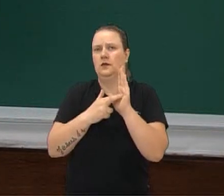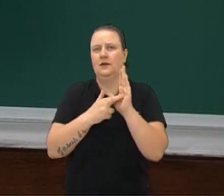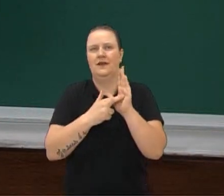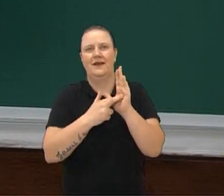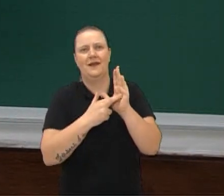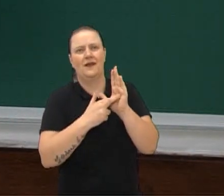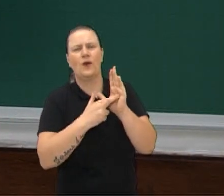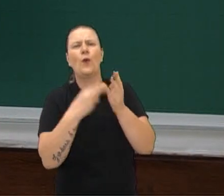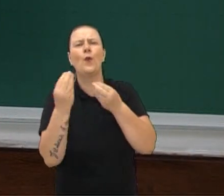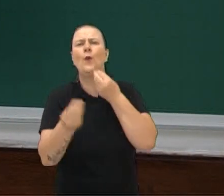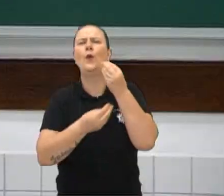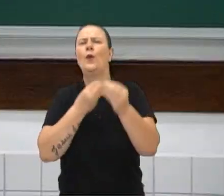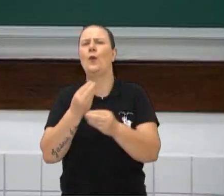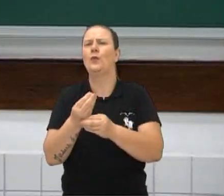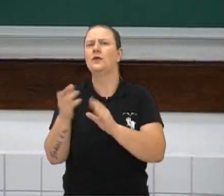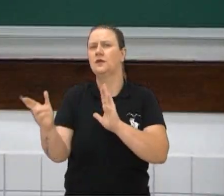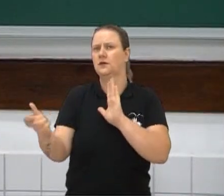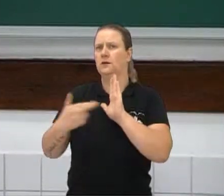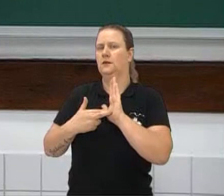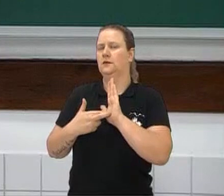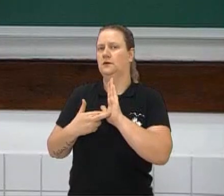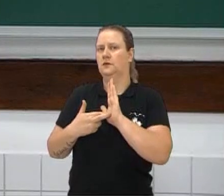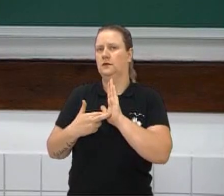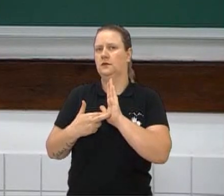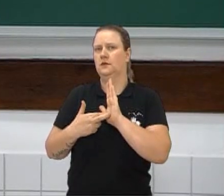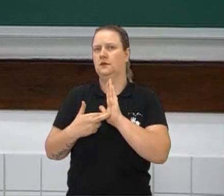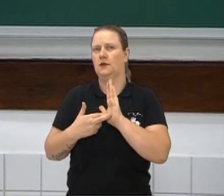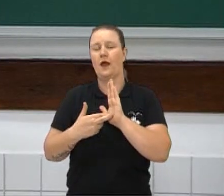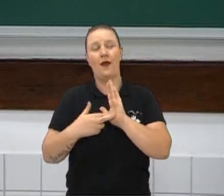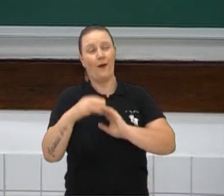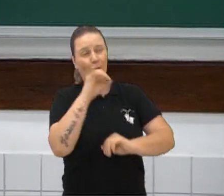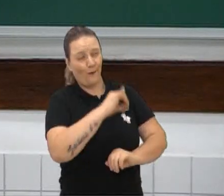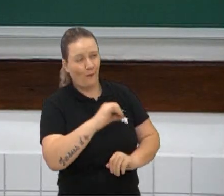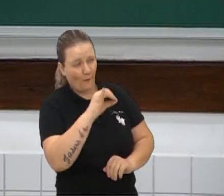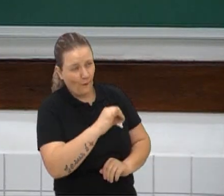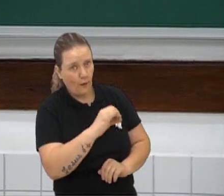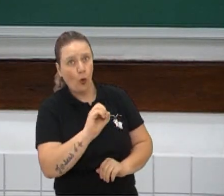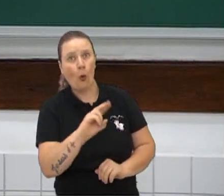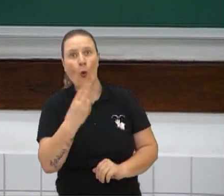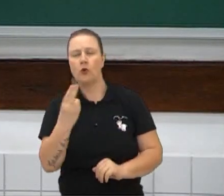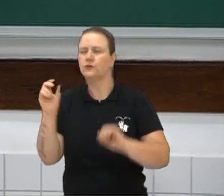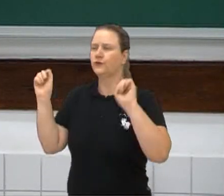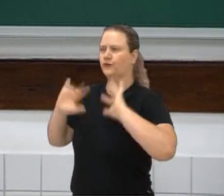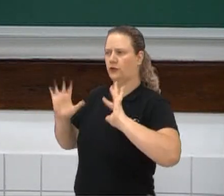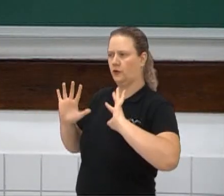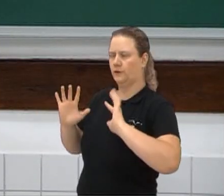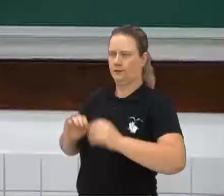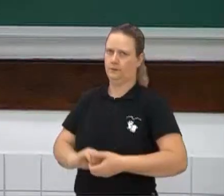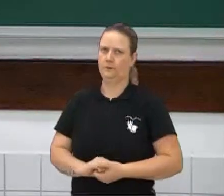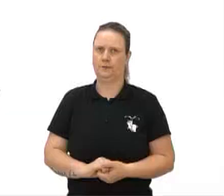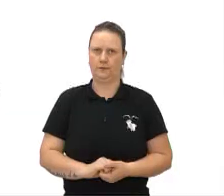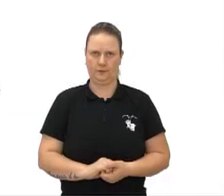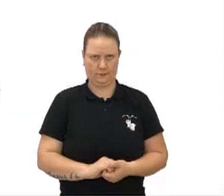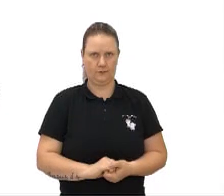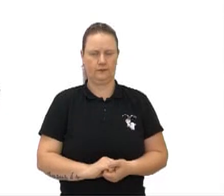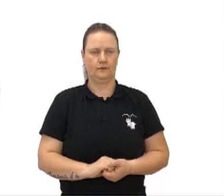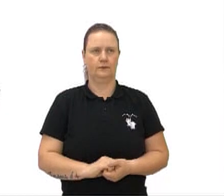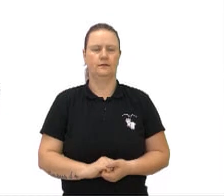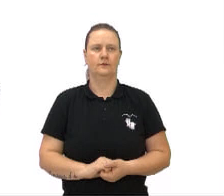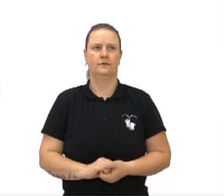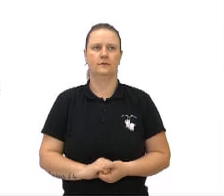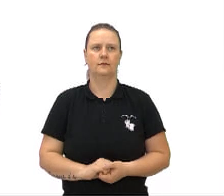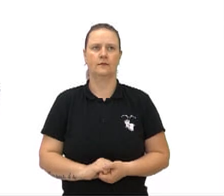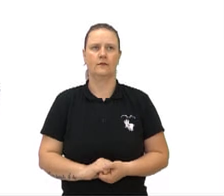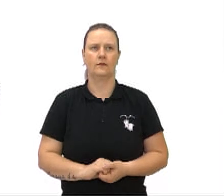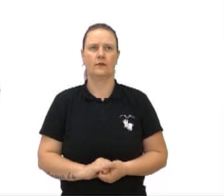em espanhol? Então, como que a gente faz para responder saudações e despedidas em espanhol? Vamos a ver? Quando